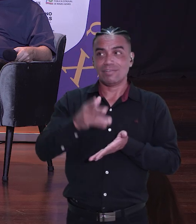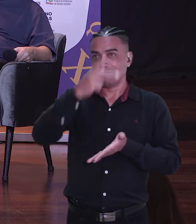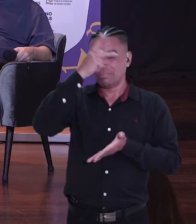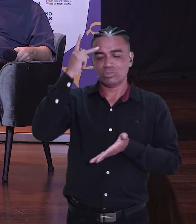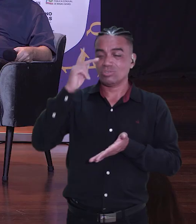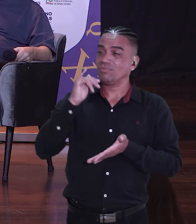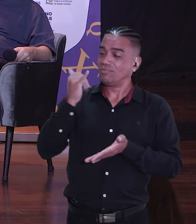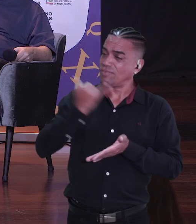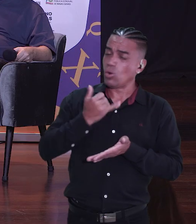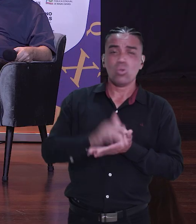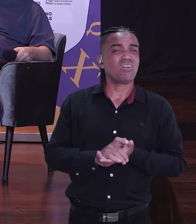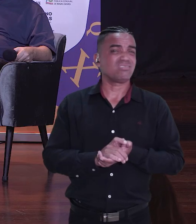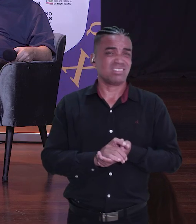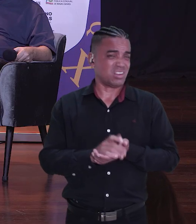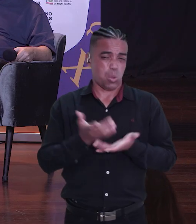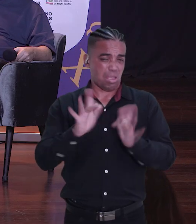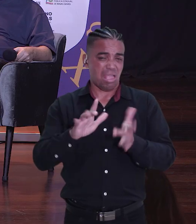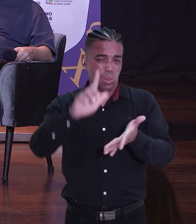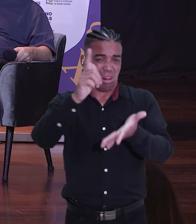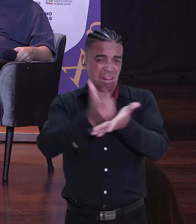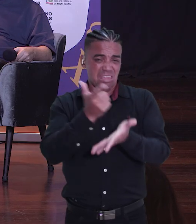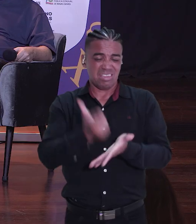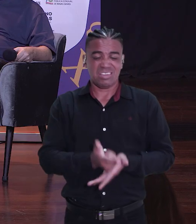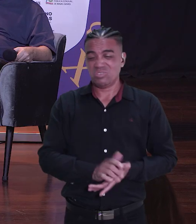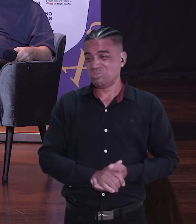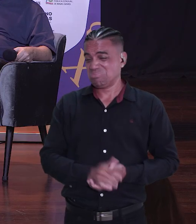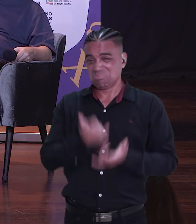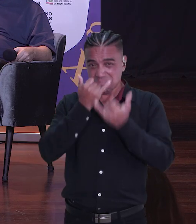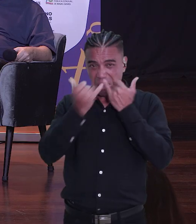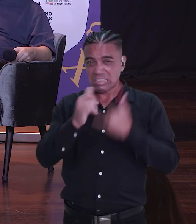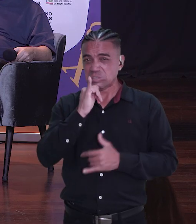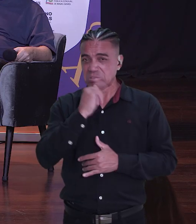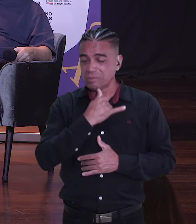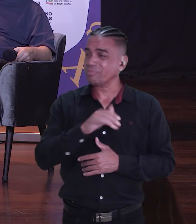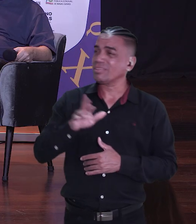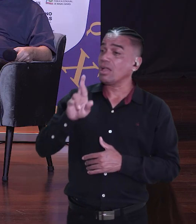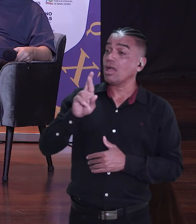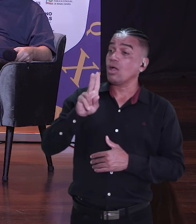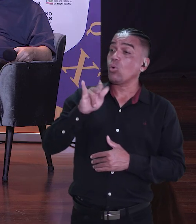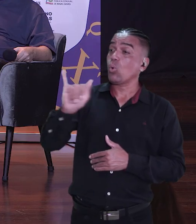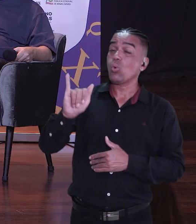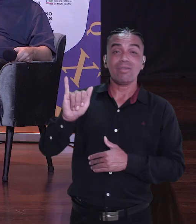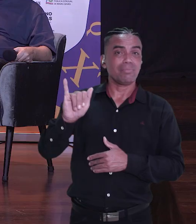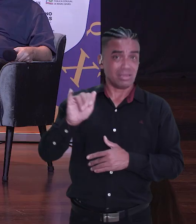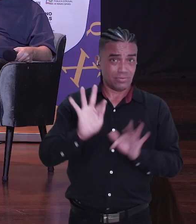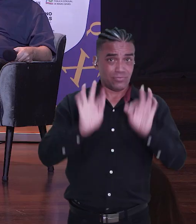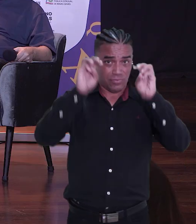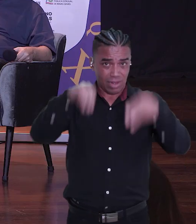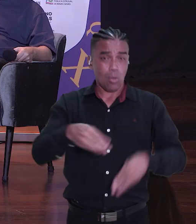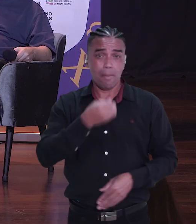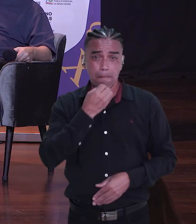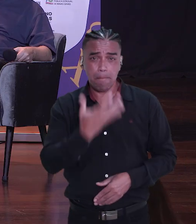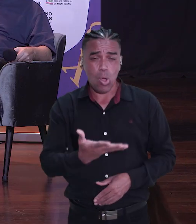livro, já teve gente que falou assim para mim, mas eu não quero ler esse livro não, que é muito baixo astral. Aí o Rui diz assim, não, mas